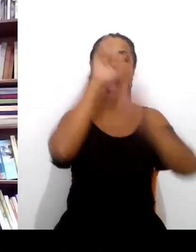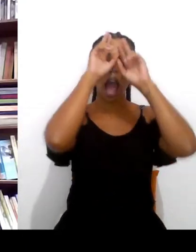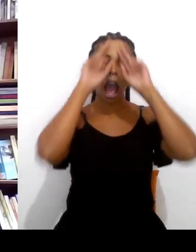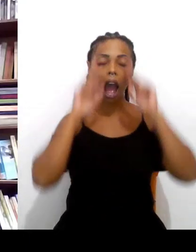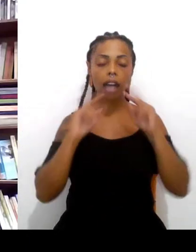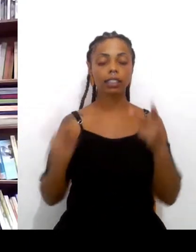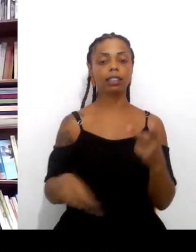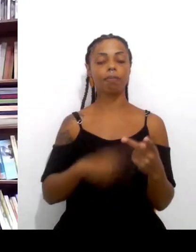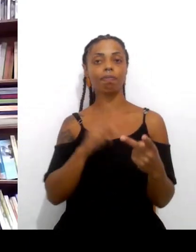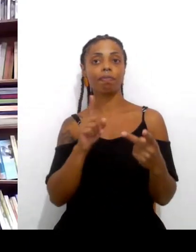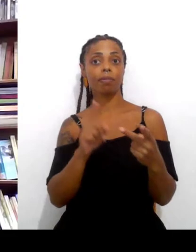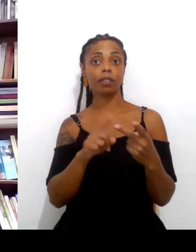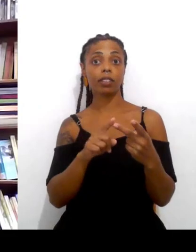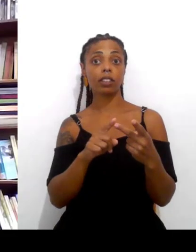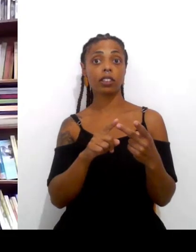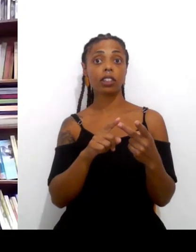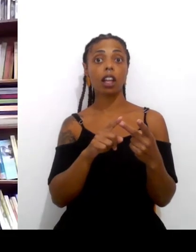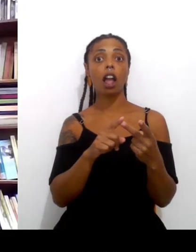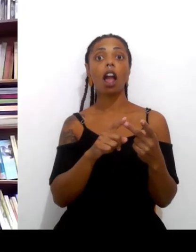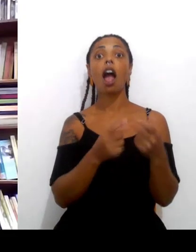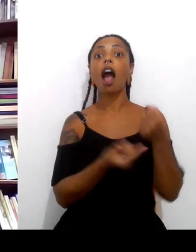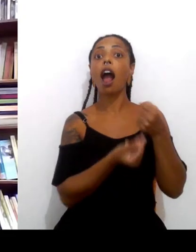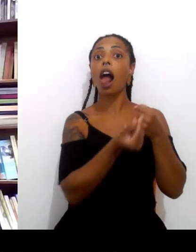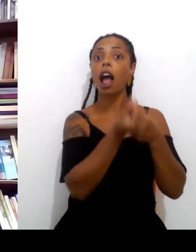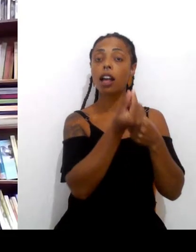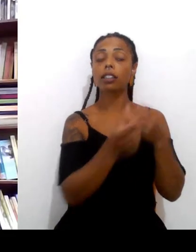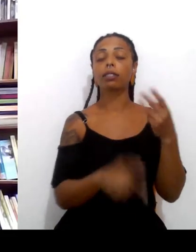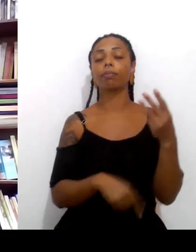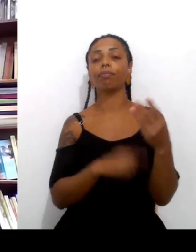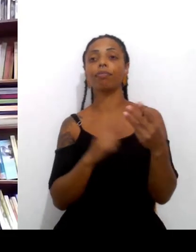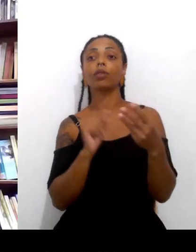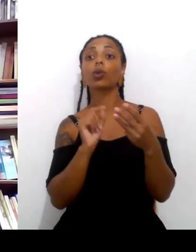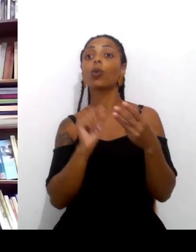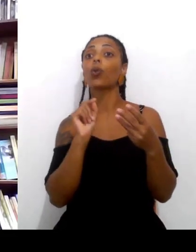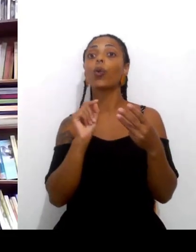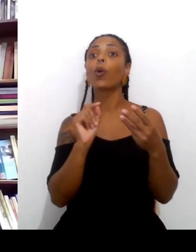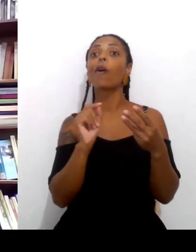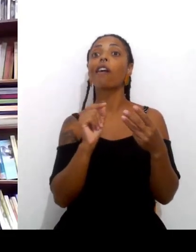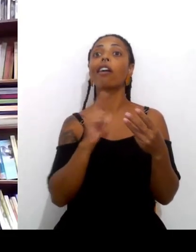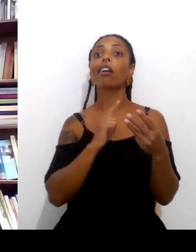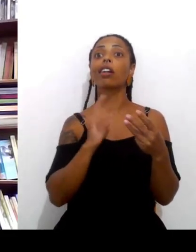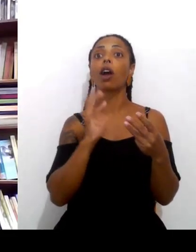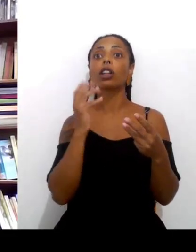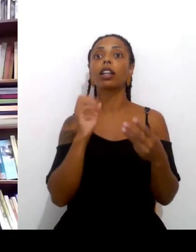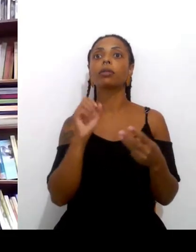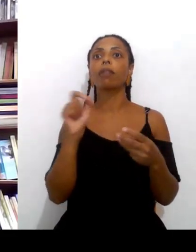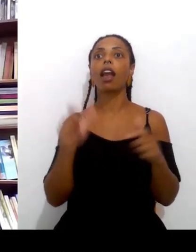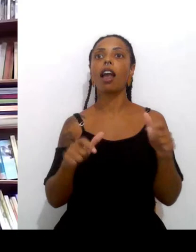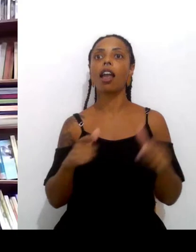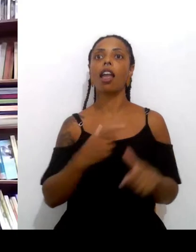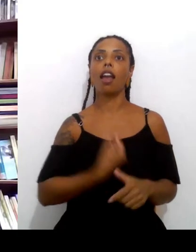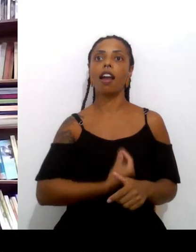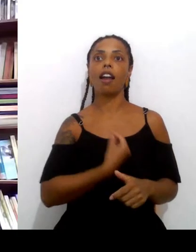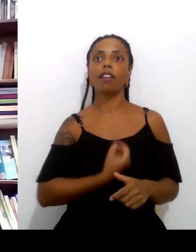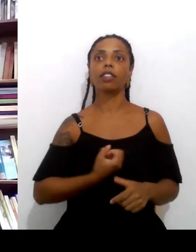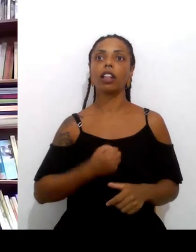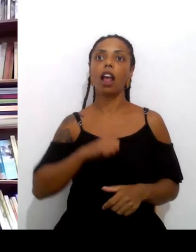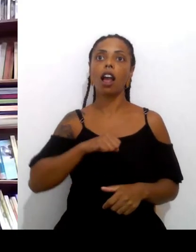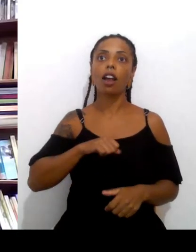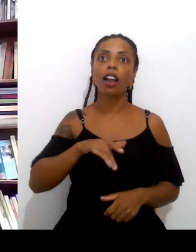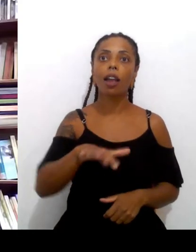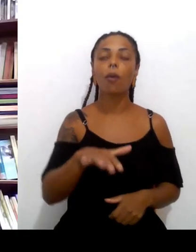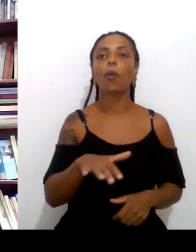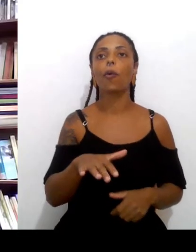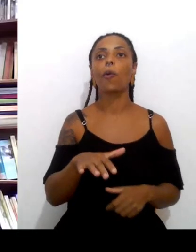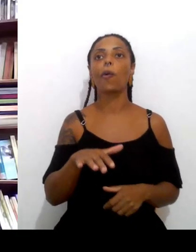narrativas mais simples da liberação correr e a celebração de quem é Clear por ser Clear quando